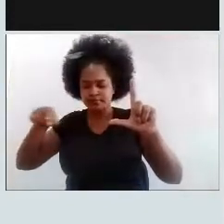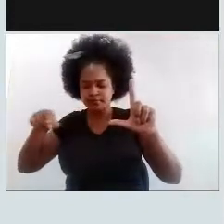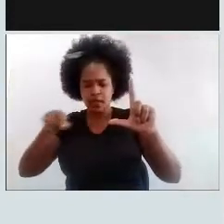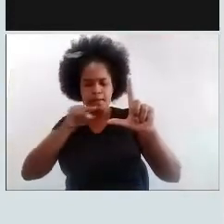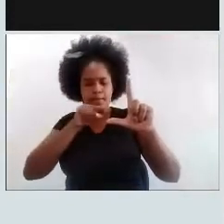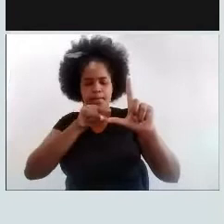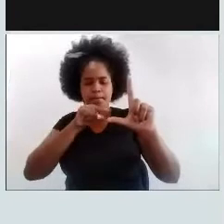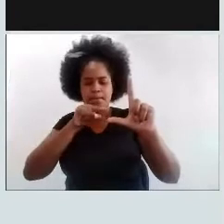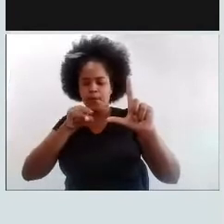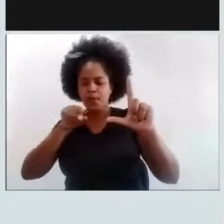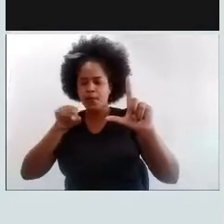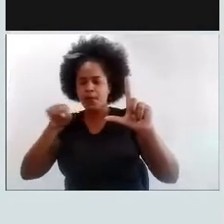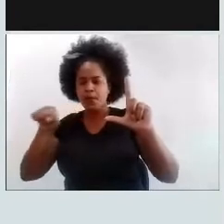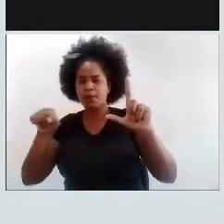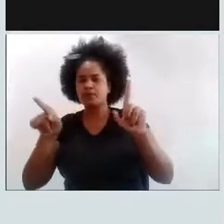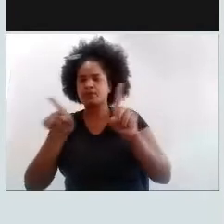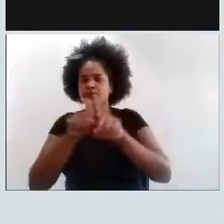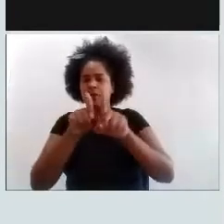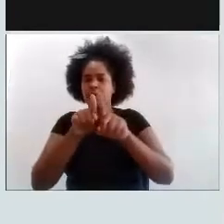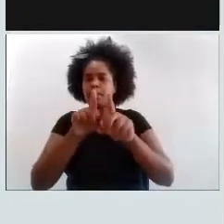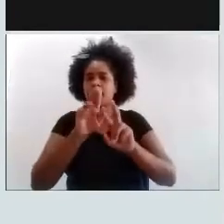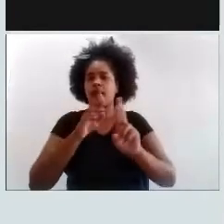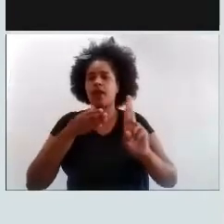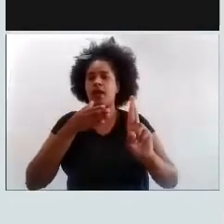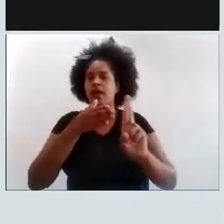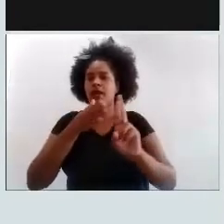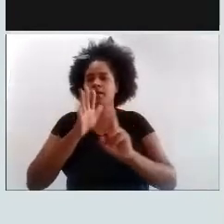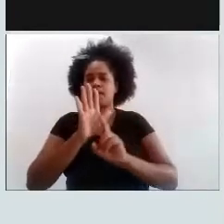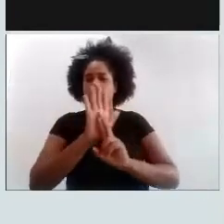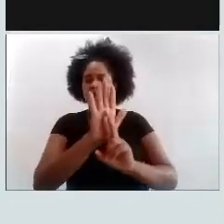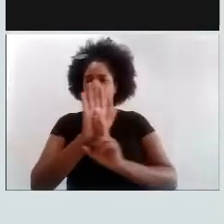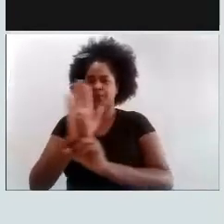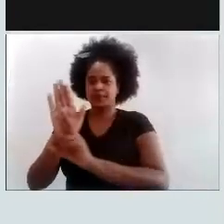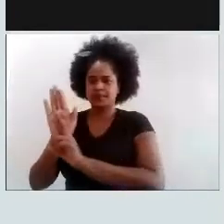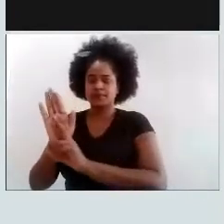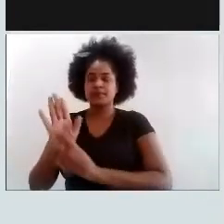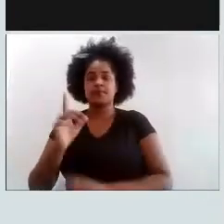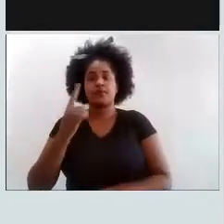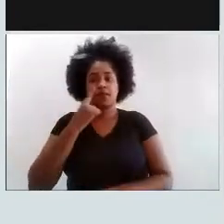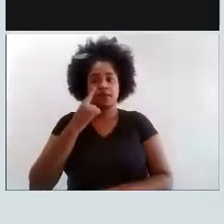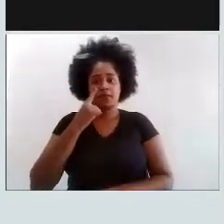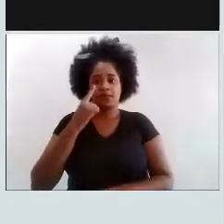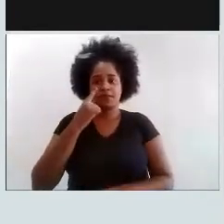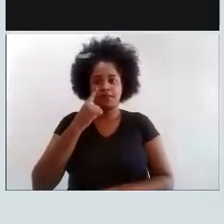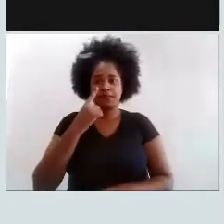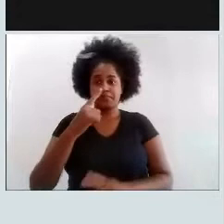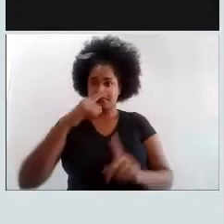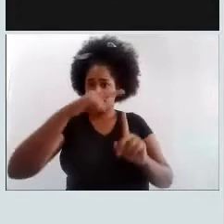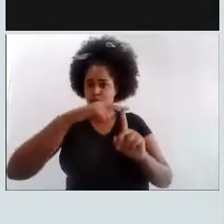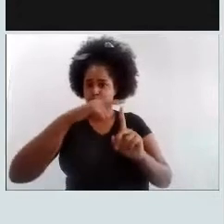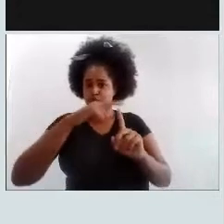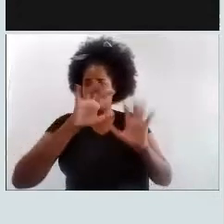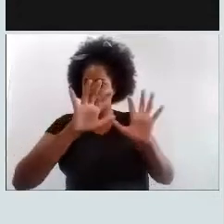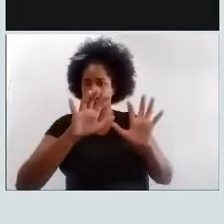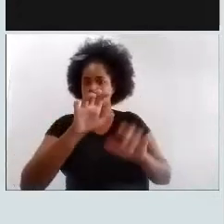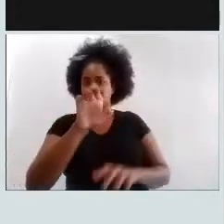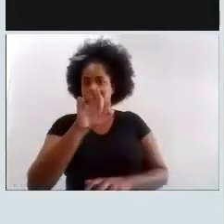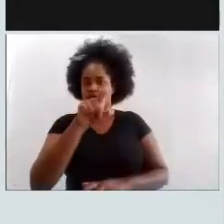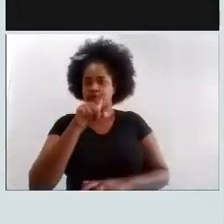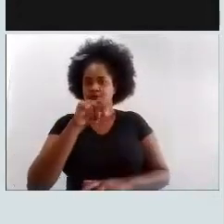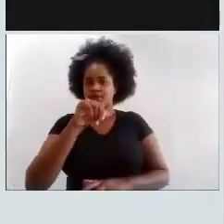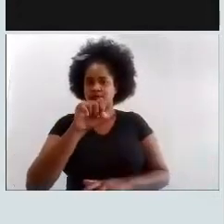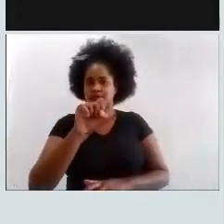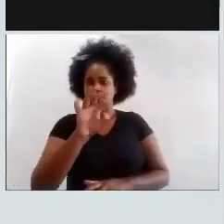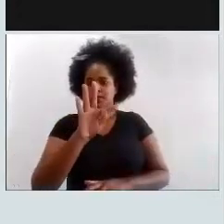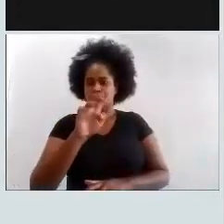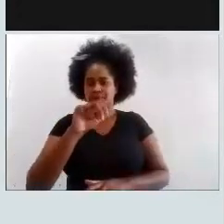de cada um. O postulado da existência, ele diz o seguinte: existe uma